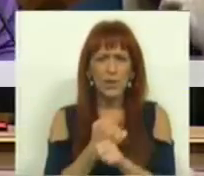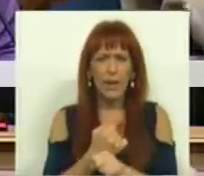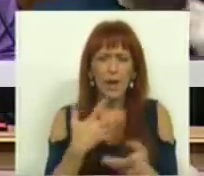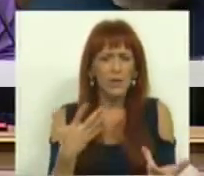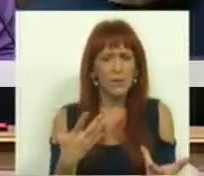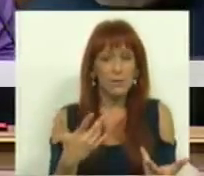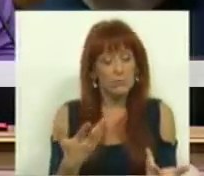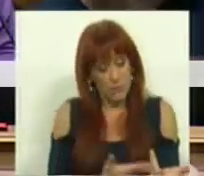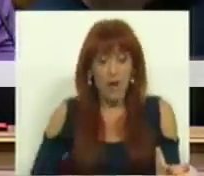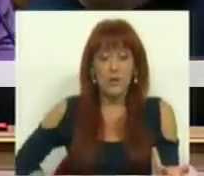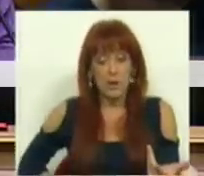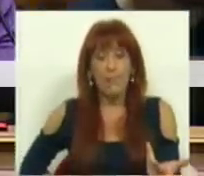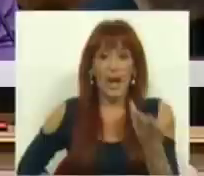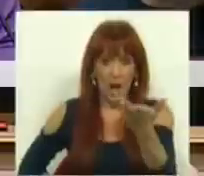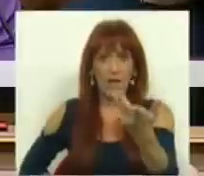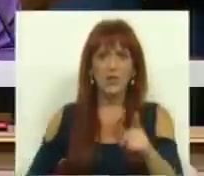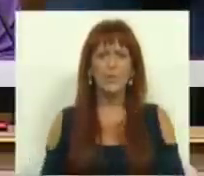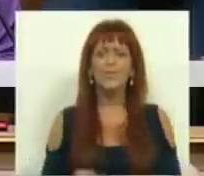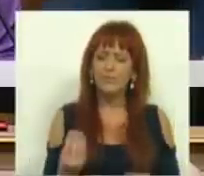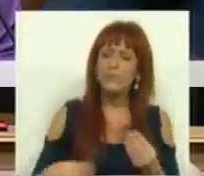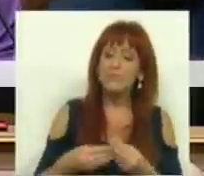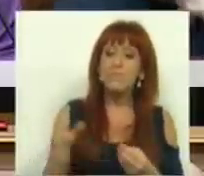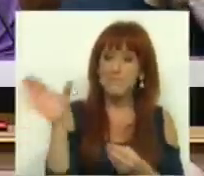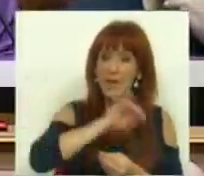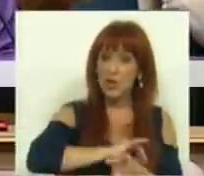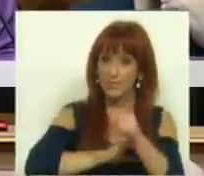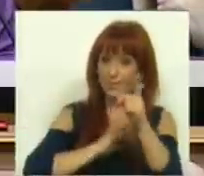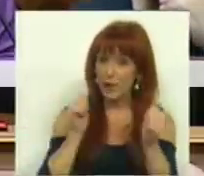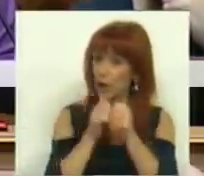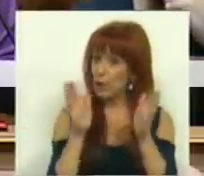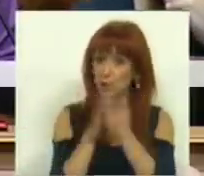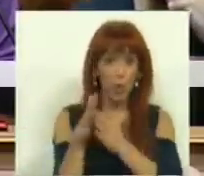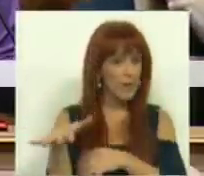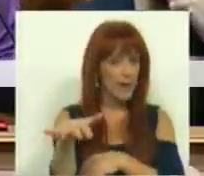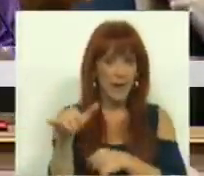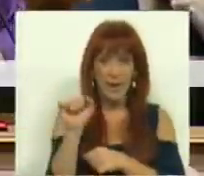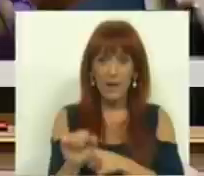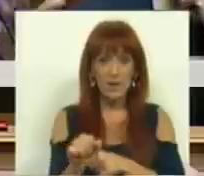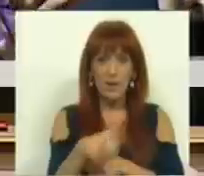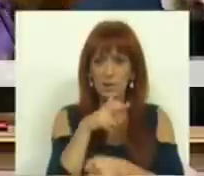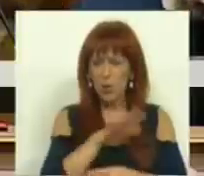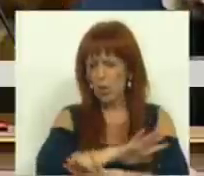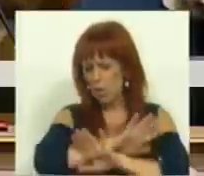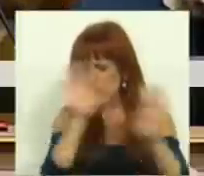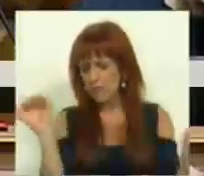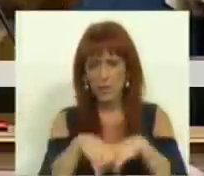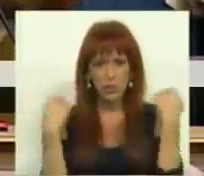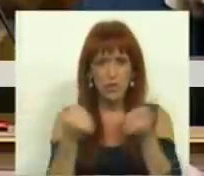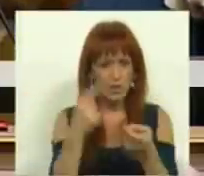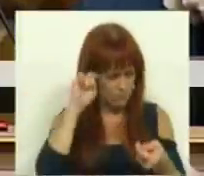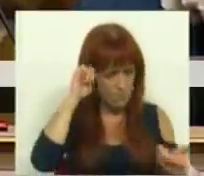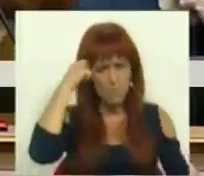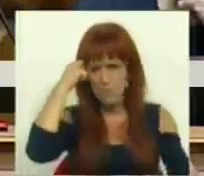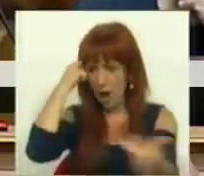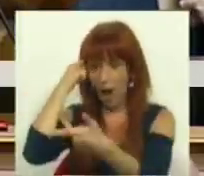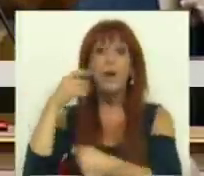seja, estão desempregadas. Acresce a isto toda a situação de flagelo social que atinge,